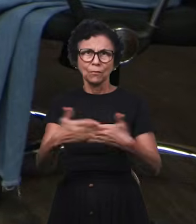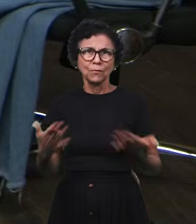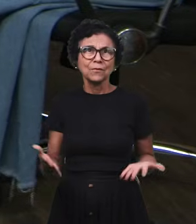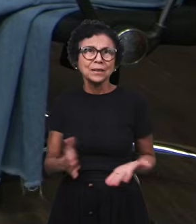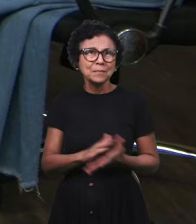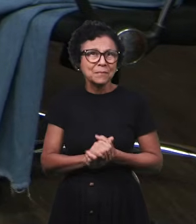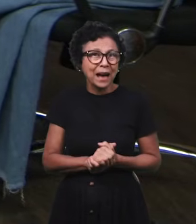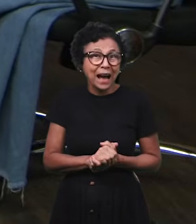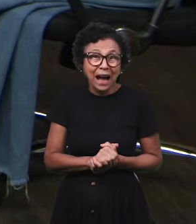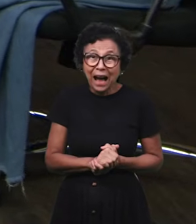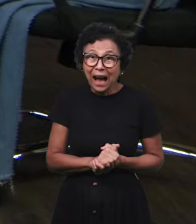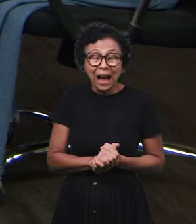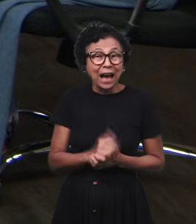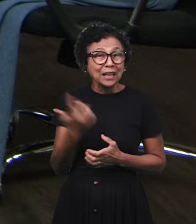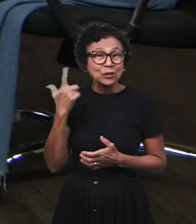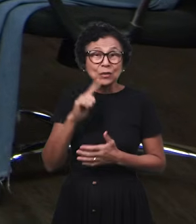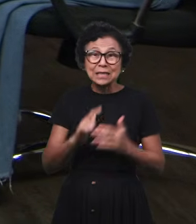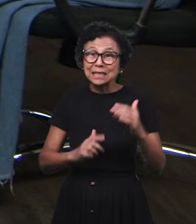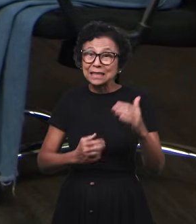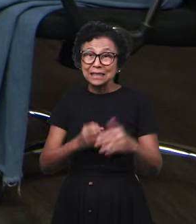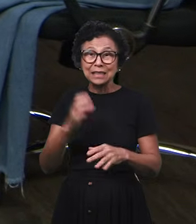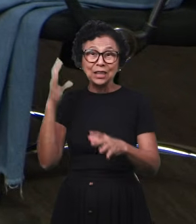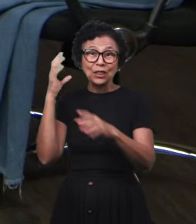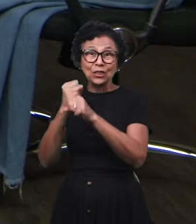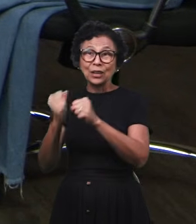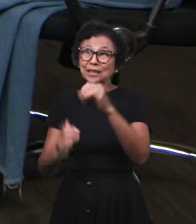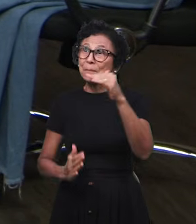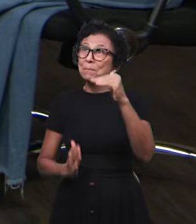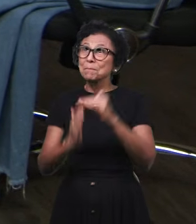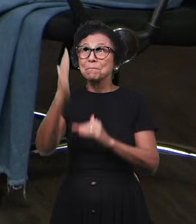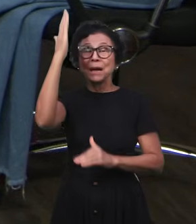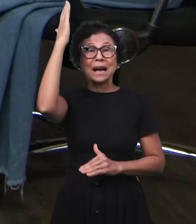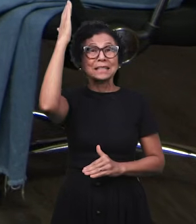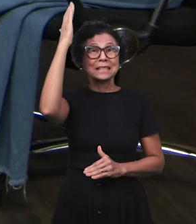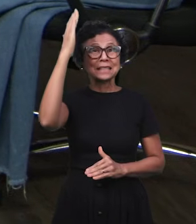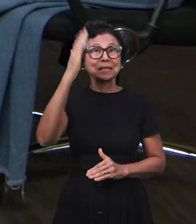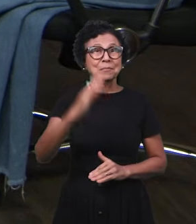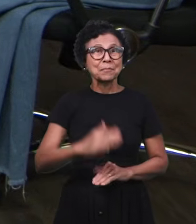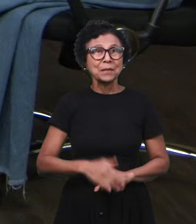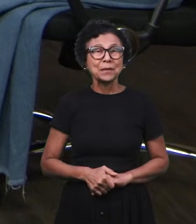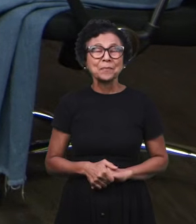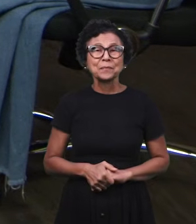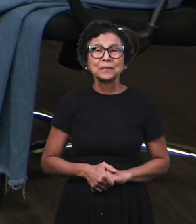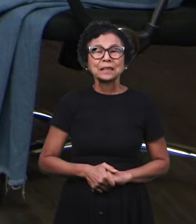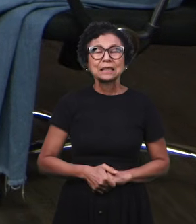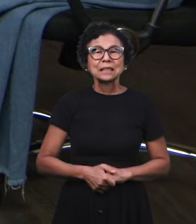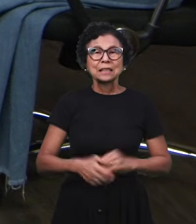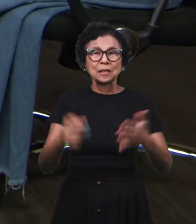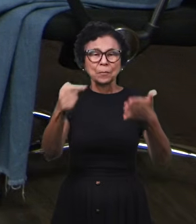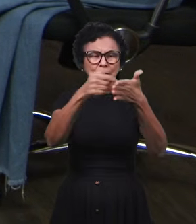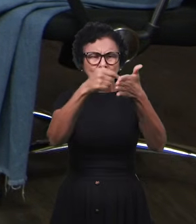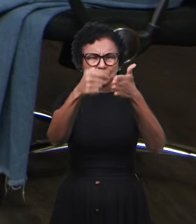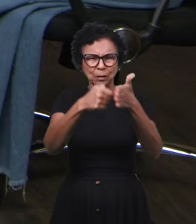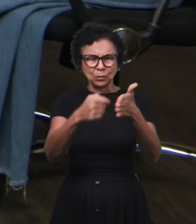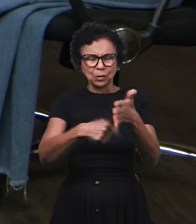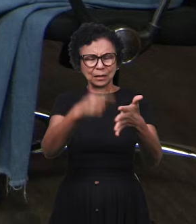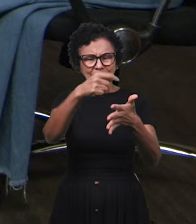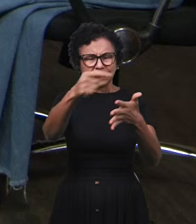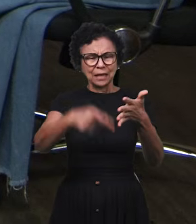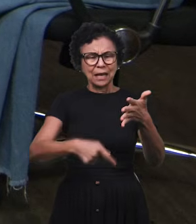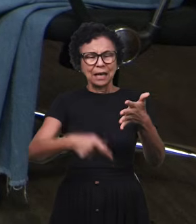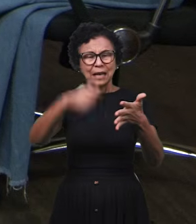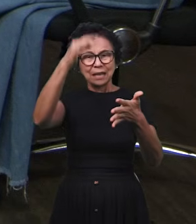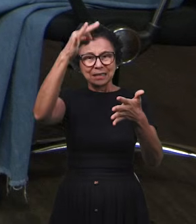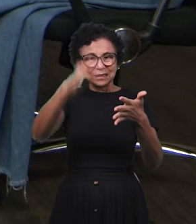uma derrotada com a maior nota. Eu acertei todas as questões, acertei a peça, passei com nota máxima na prova,